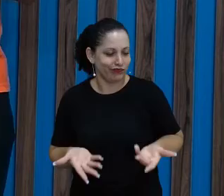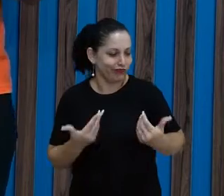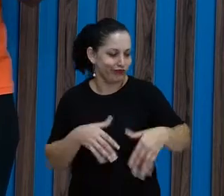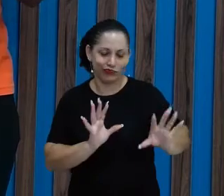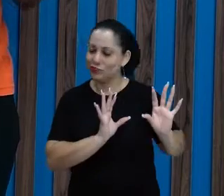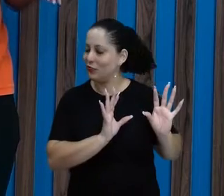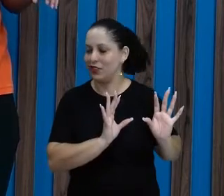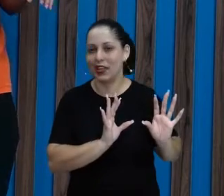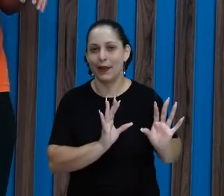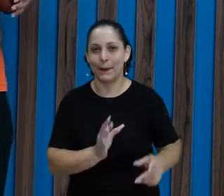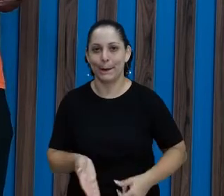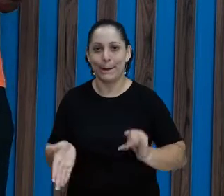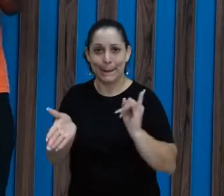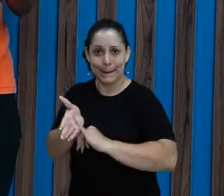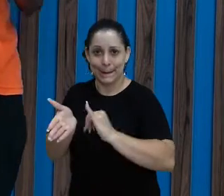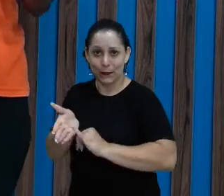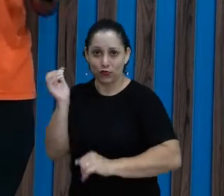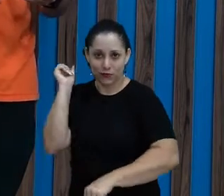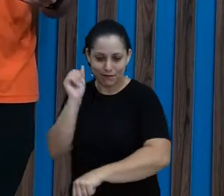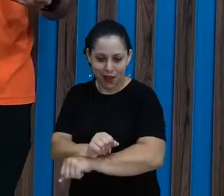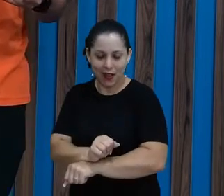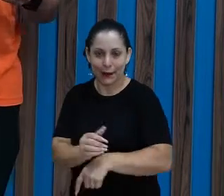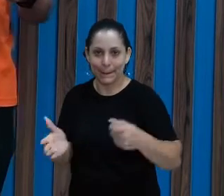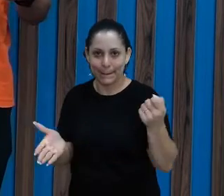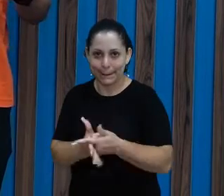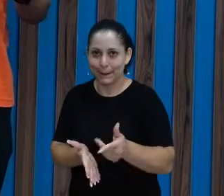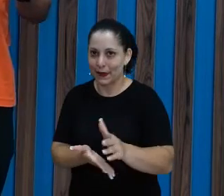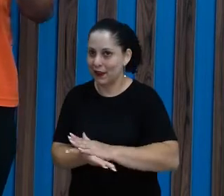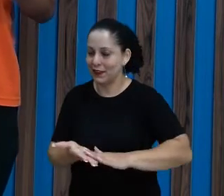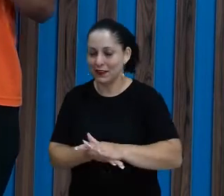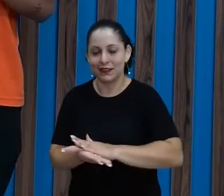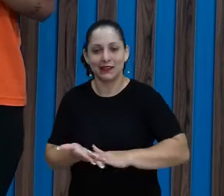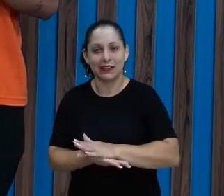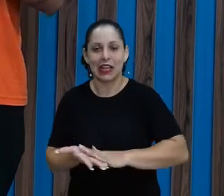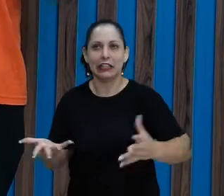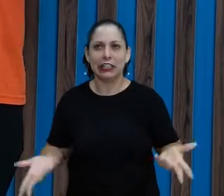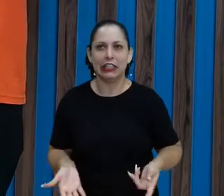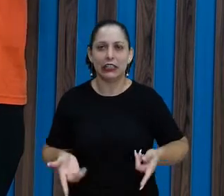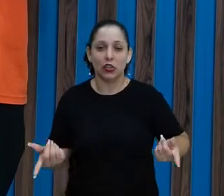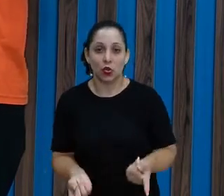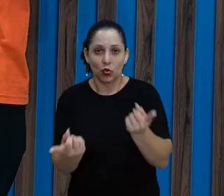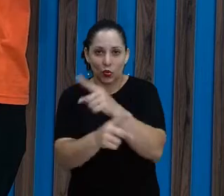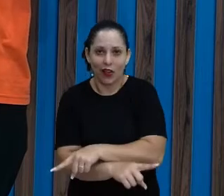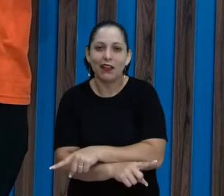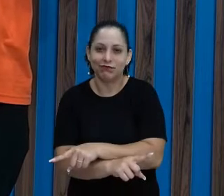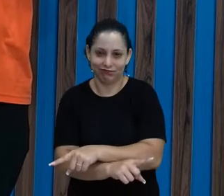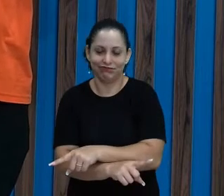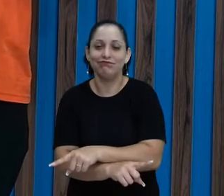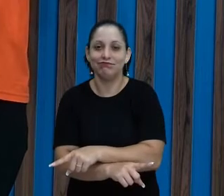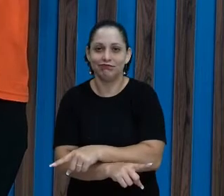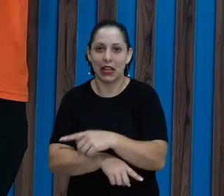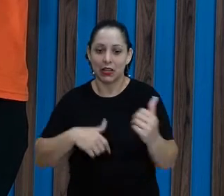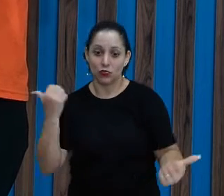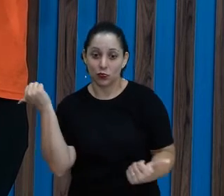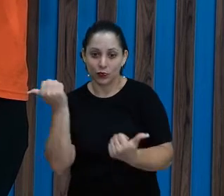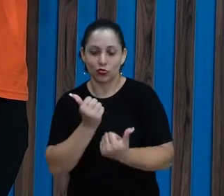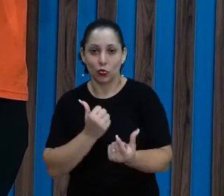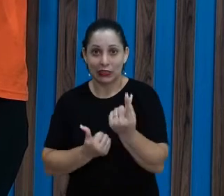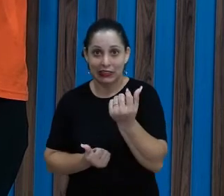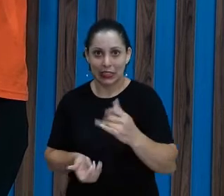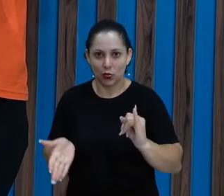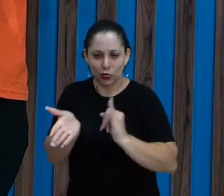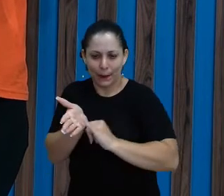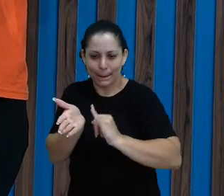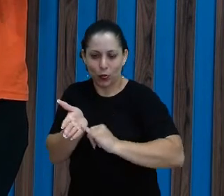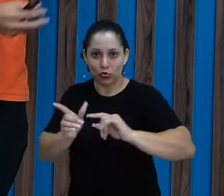param de pagar esses impostos para assegurar que elas, é como se fosse assim, ao invés de pagar o imposto, esse dinheiro do imposto